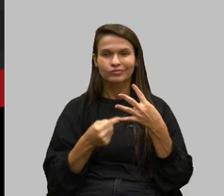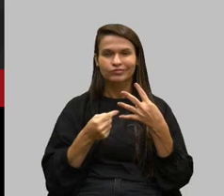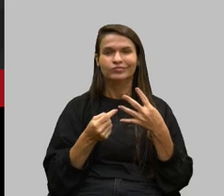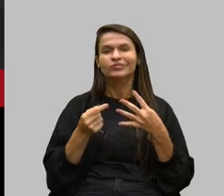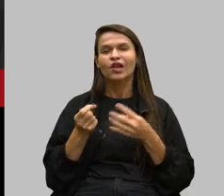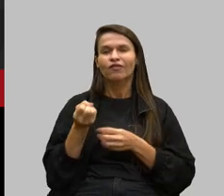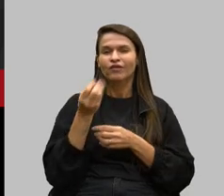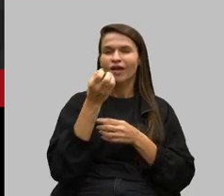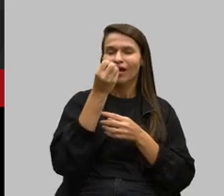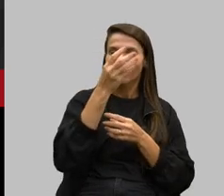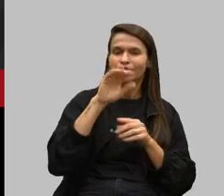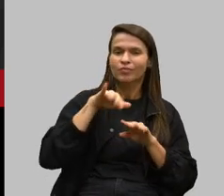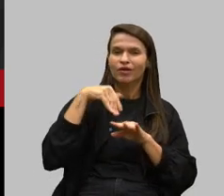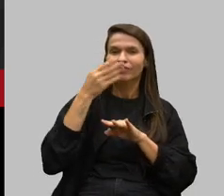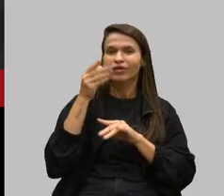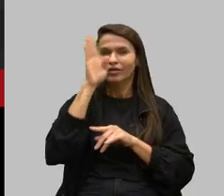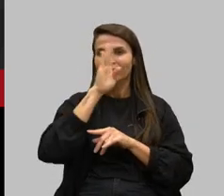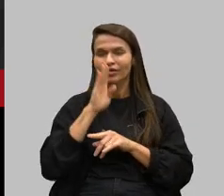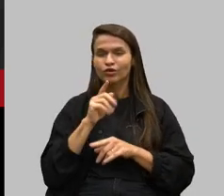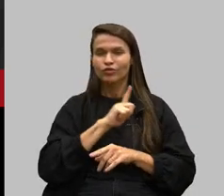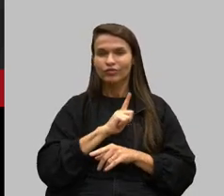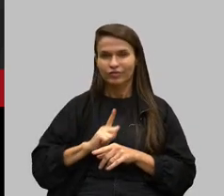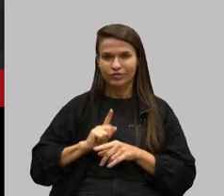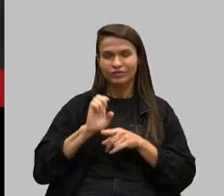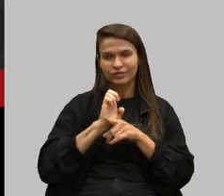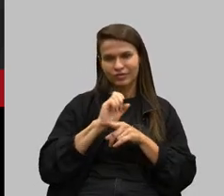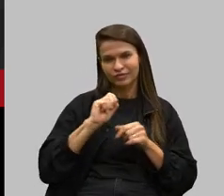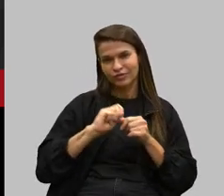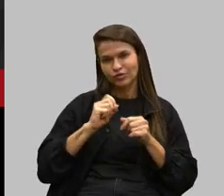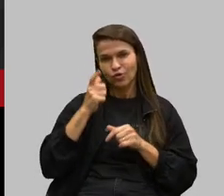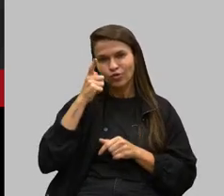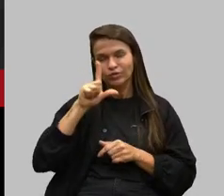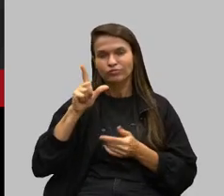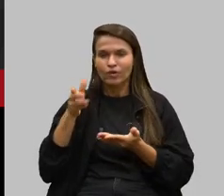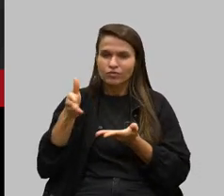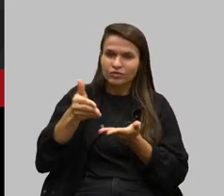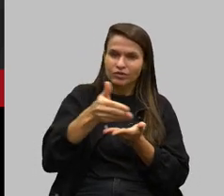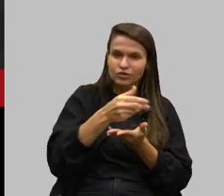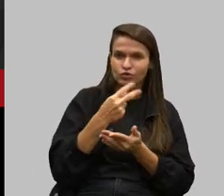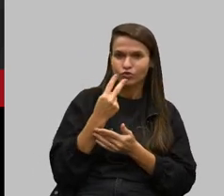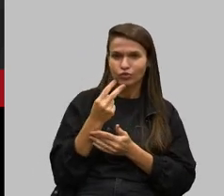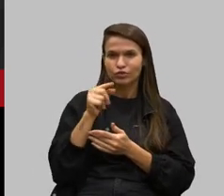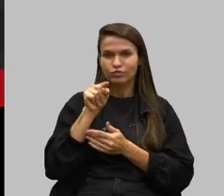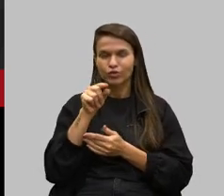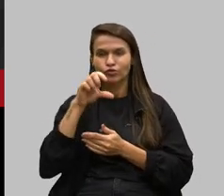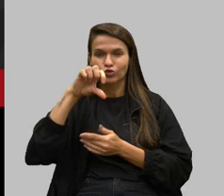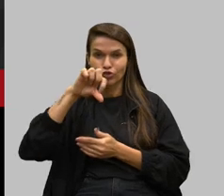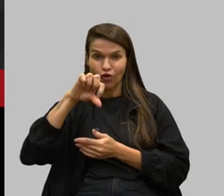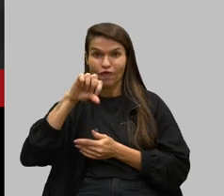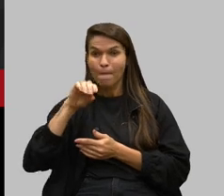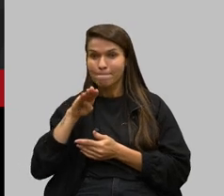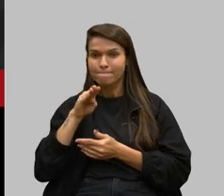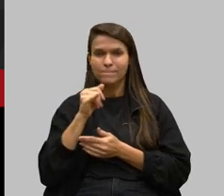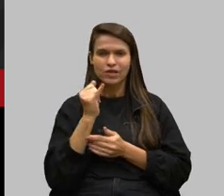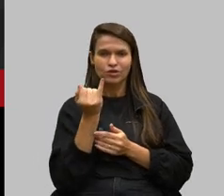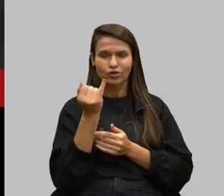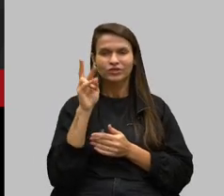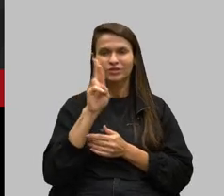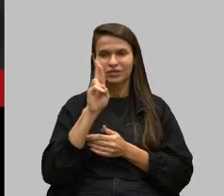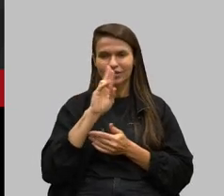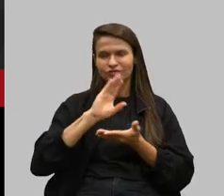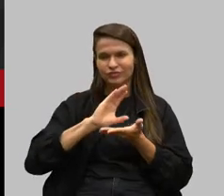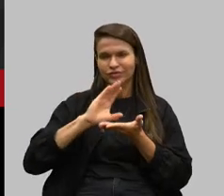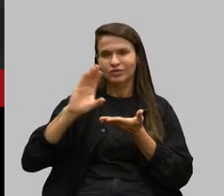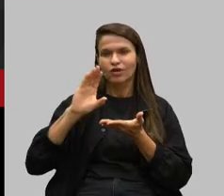internacionais que o governador do Estado fez nós conseguimos captar 2.9 bilhões de reais em investimentos